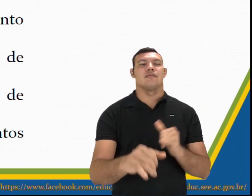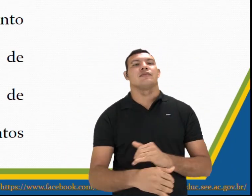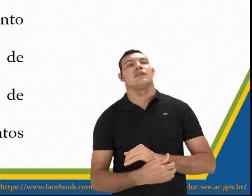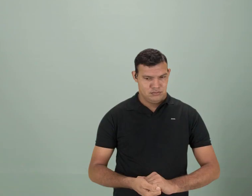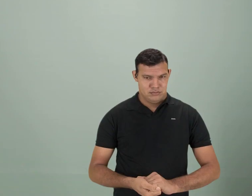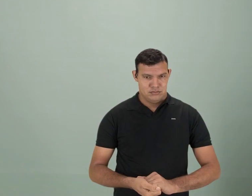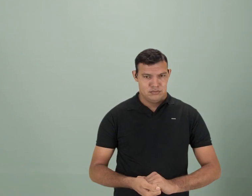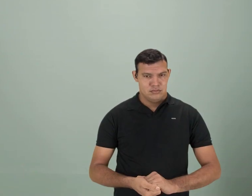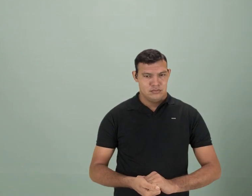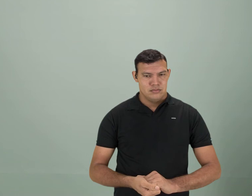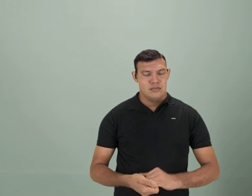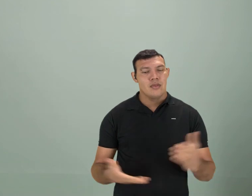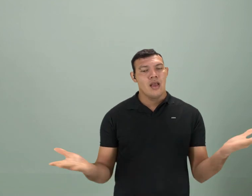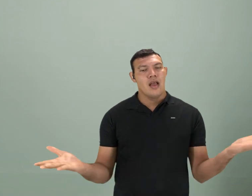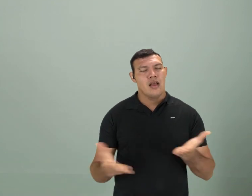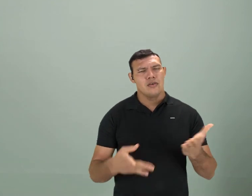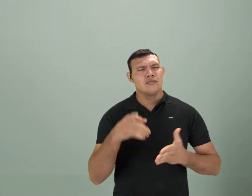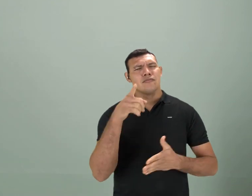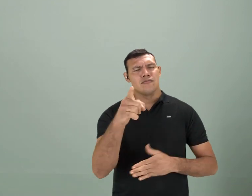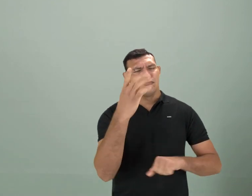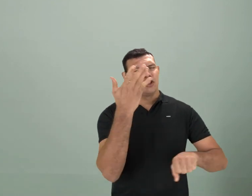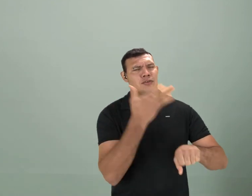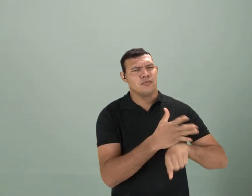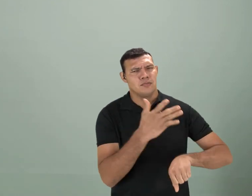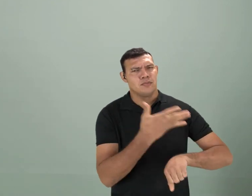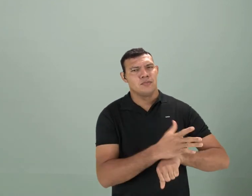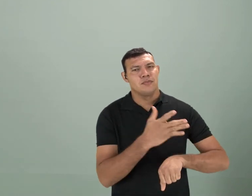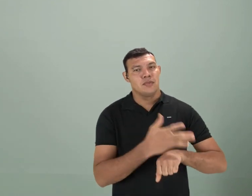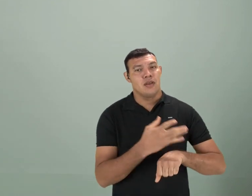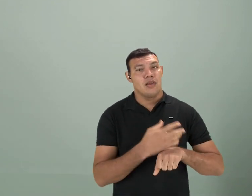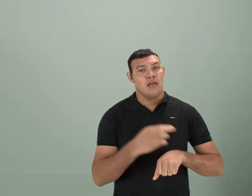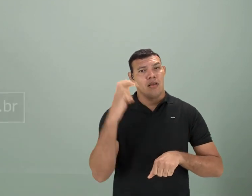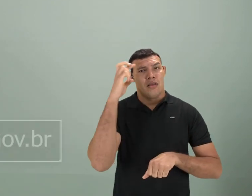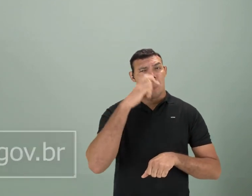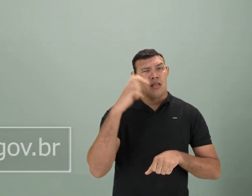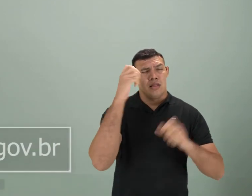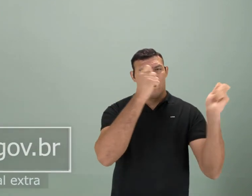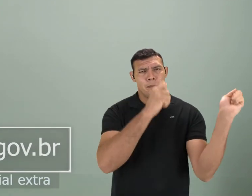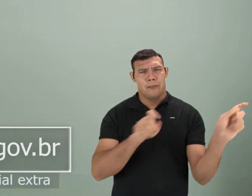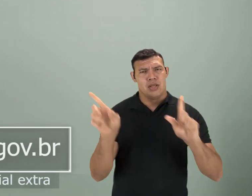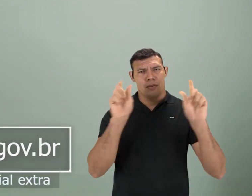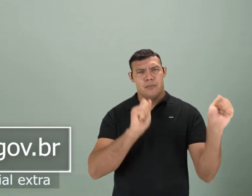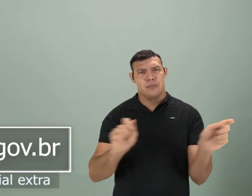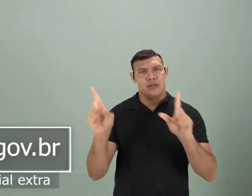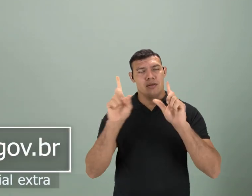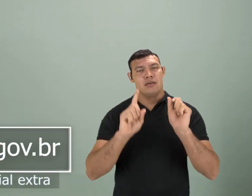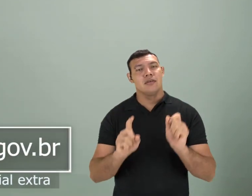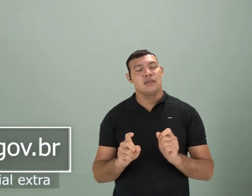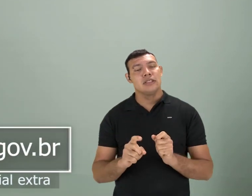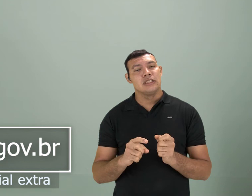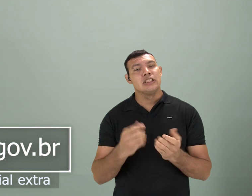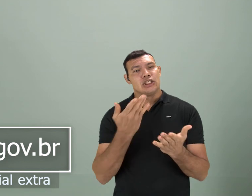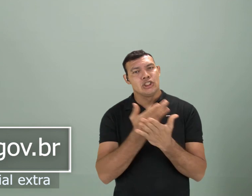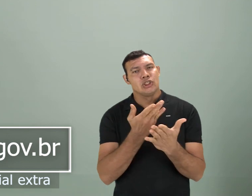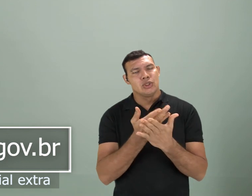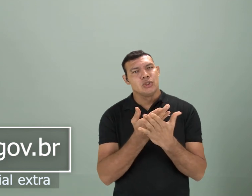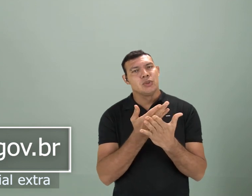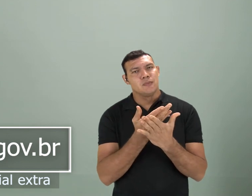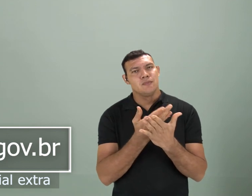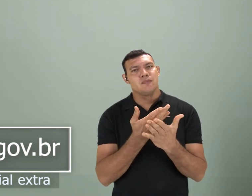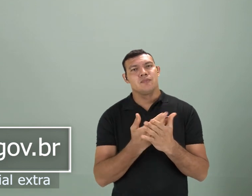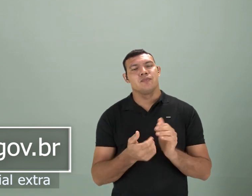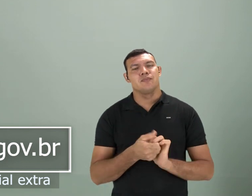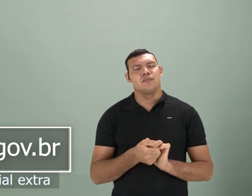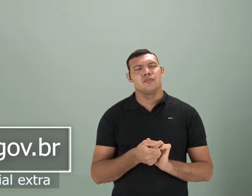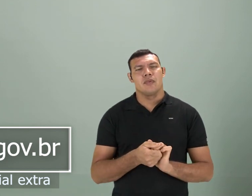E. Agora, com a sua vez de exercitar, vocês olhem os próximos slides quando forem verificar a aula e observem